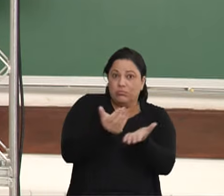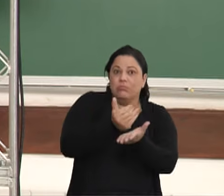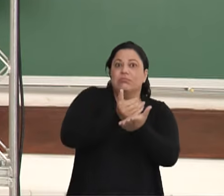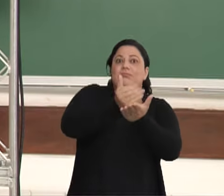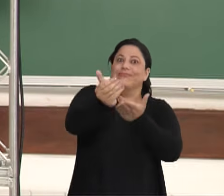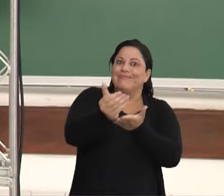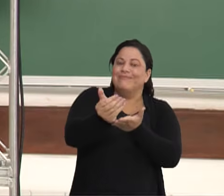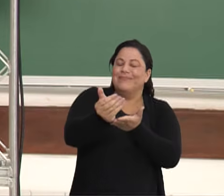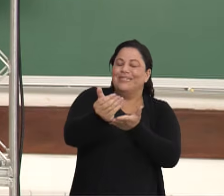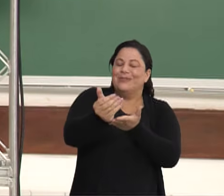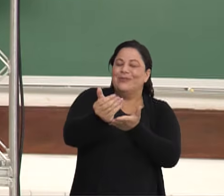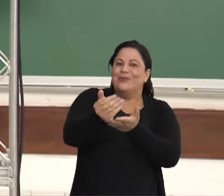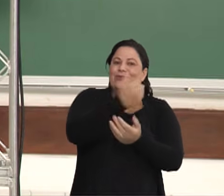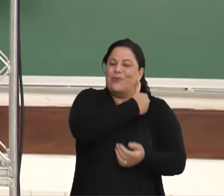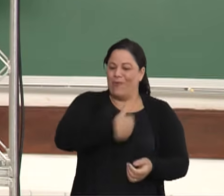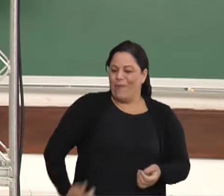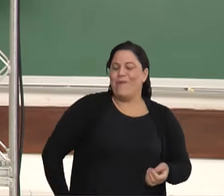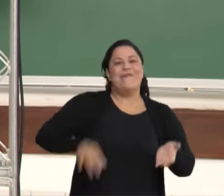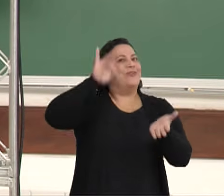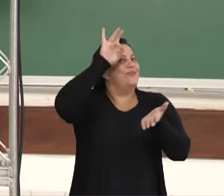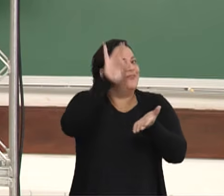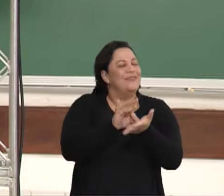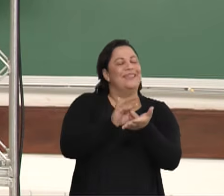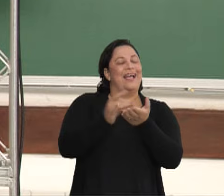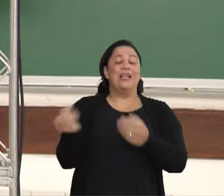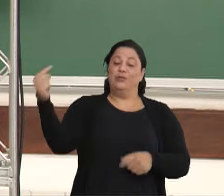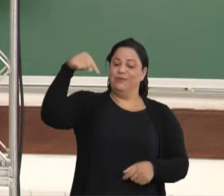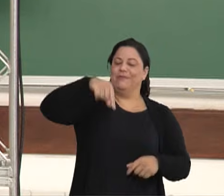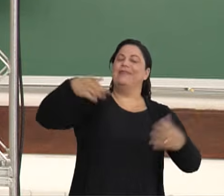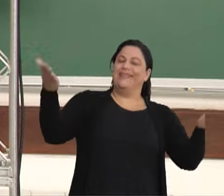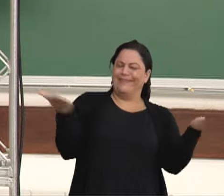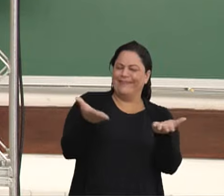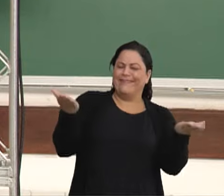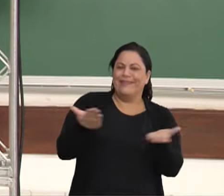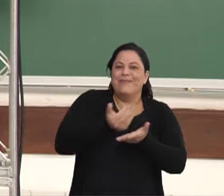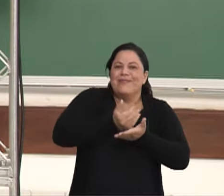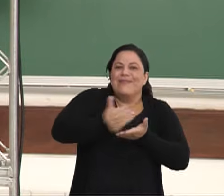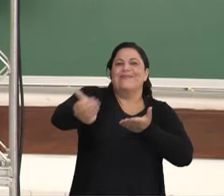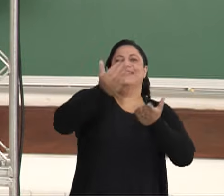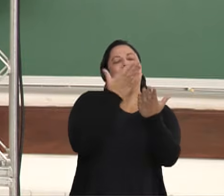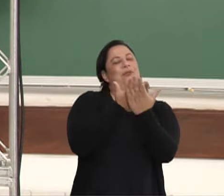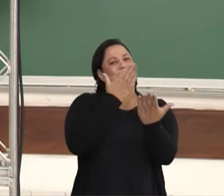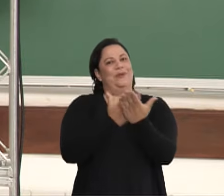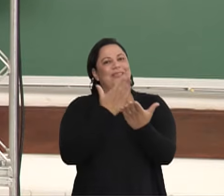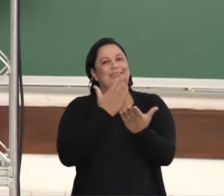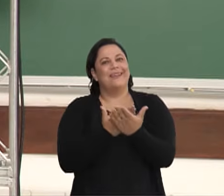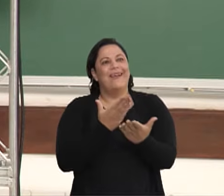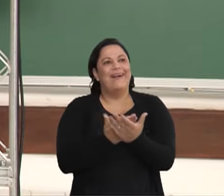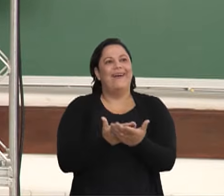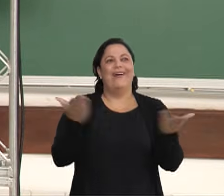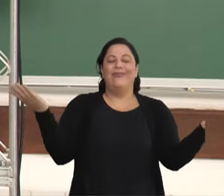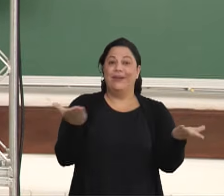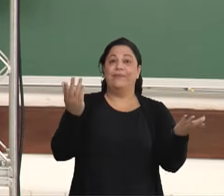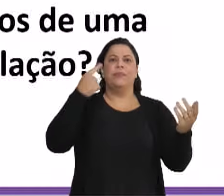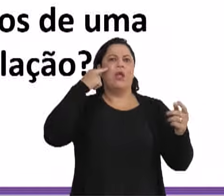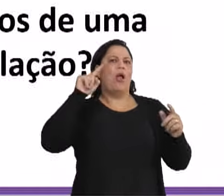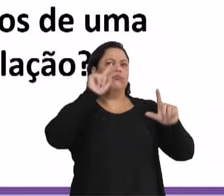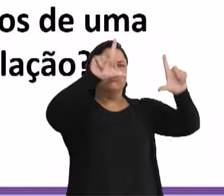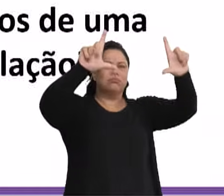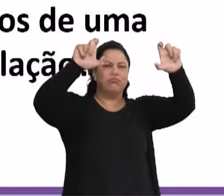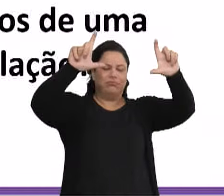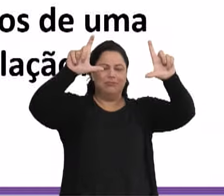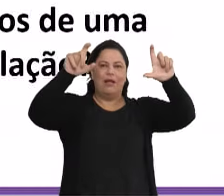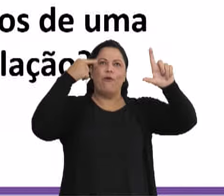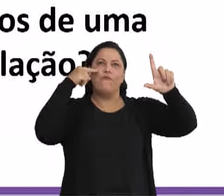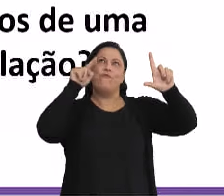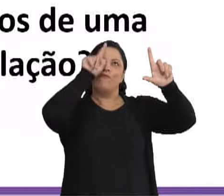ok? Então a gente vem lá para iniciar a nossa aula. E para iniciar a nossa aula a gente tem essa imagem aqui que é para